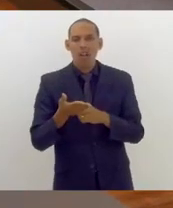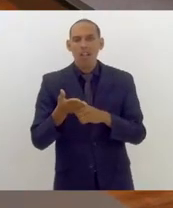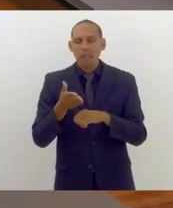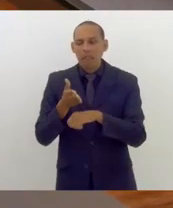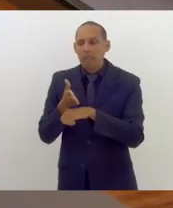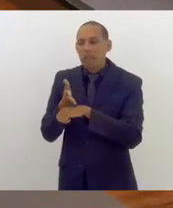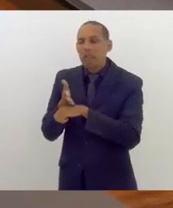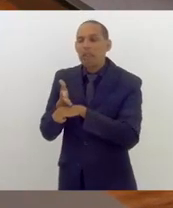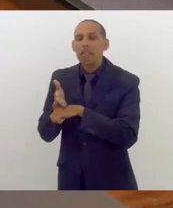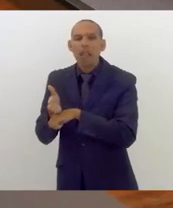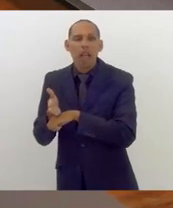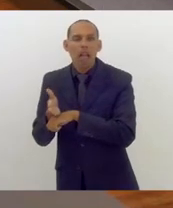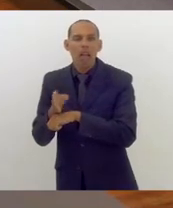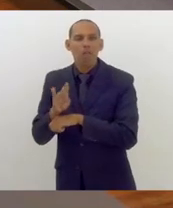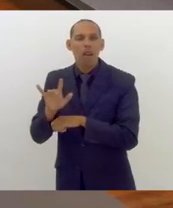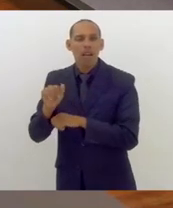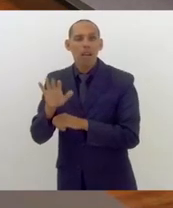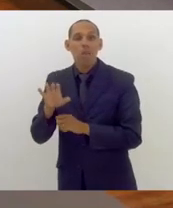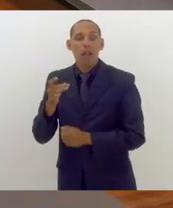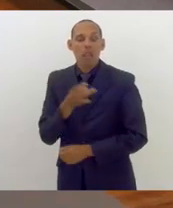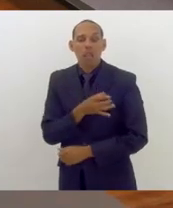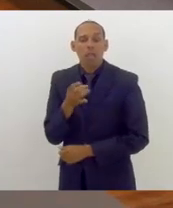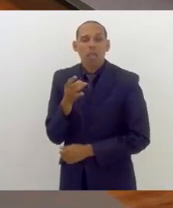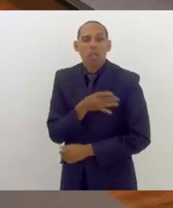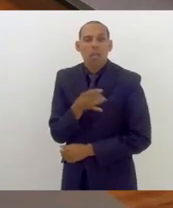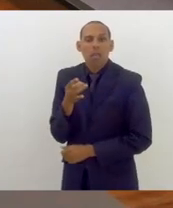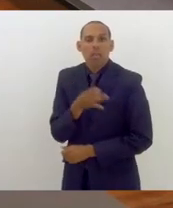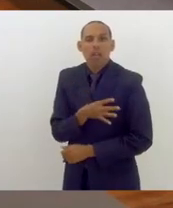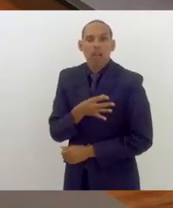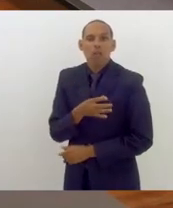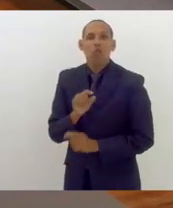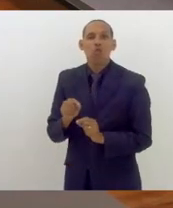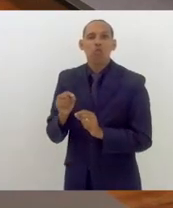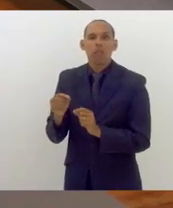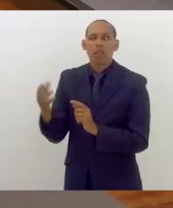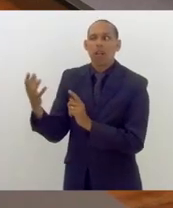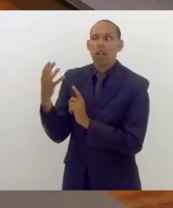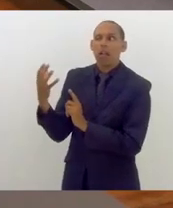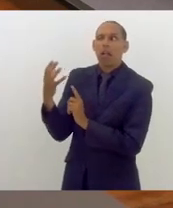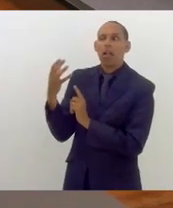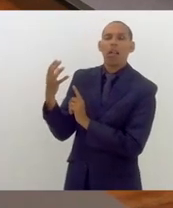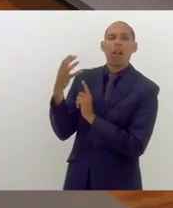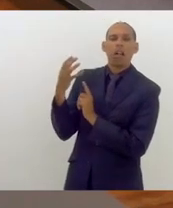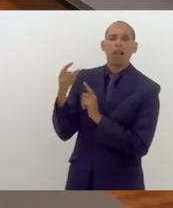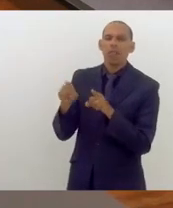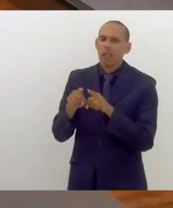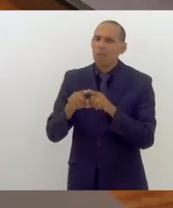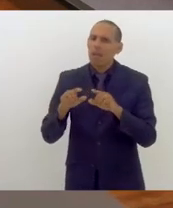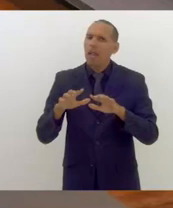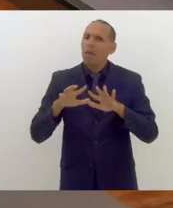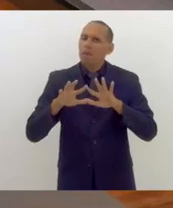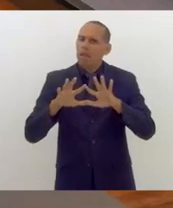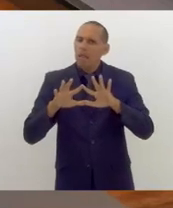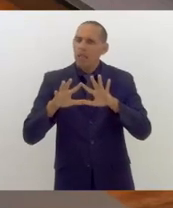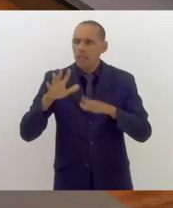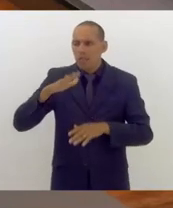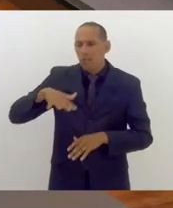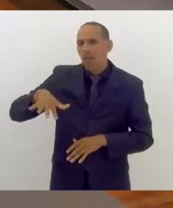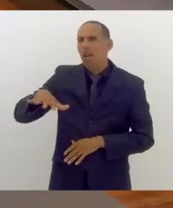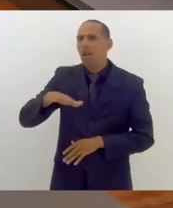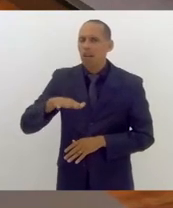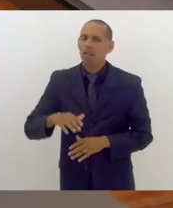a Bahia mas ele tem o quê tem medo tem medo da repressão da própria Milícia da região